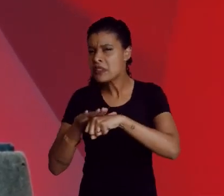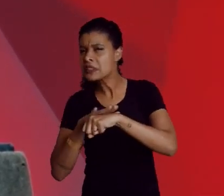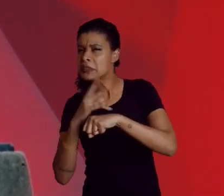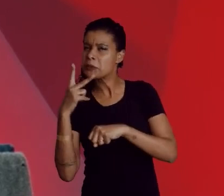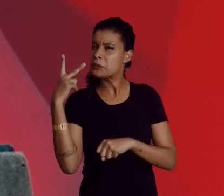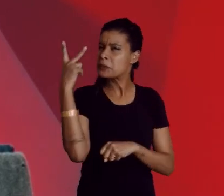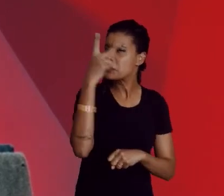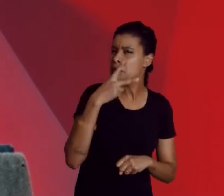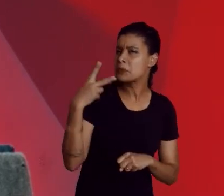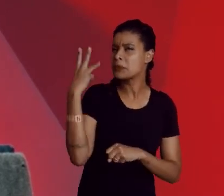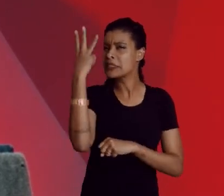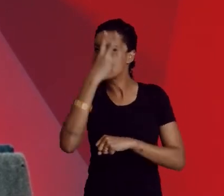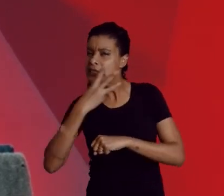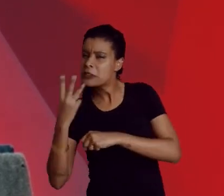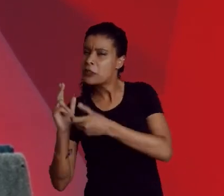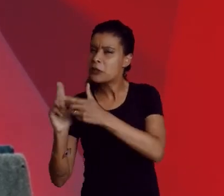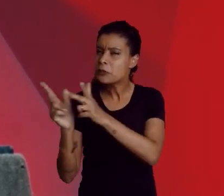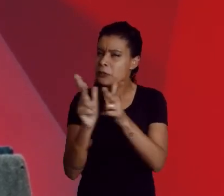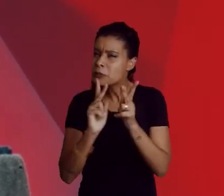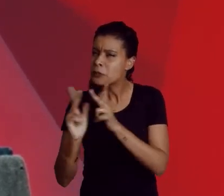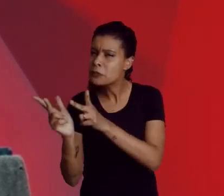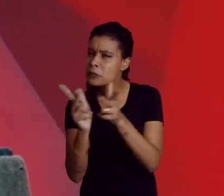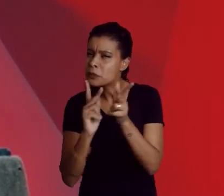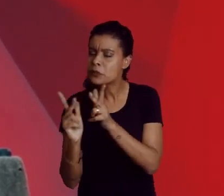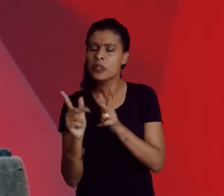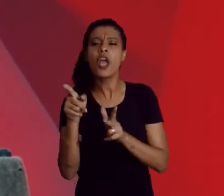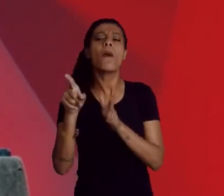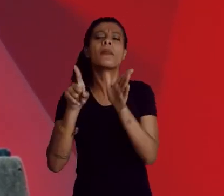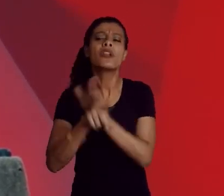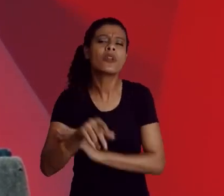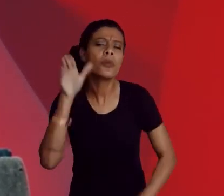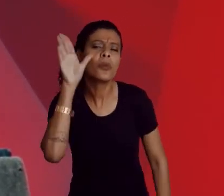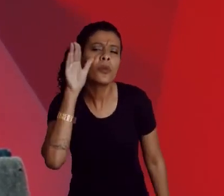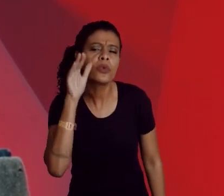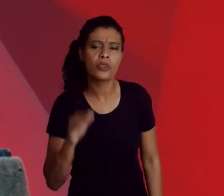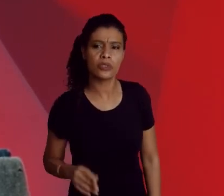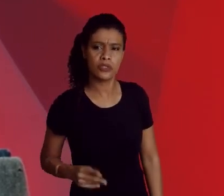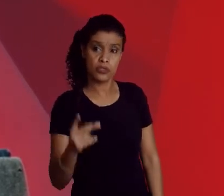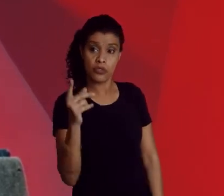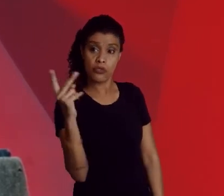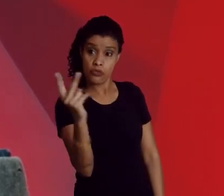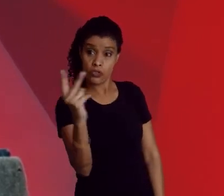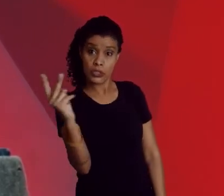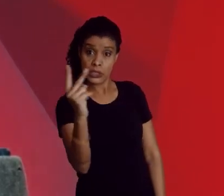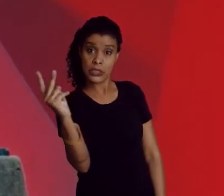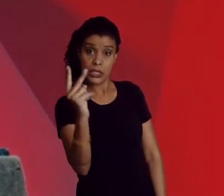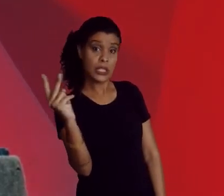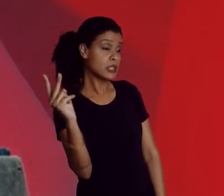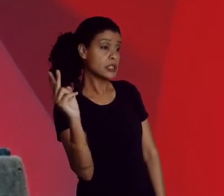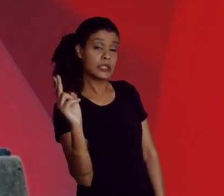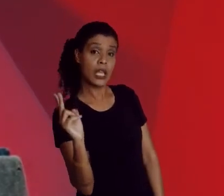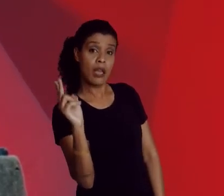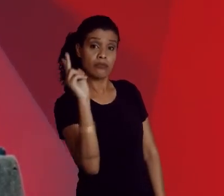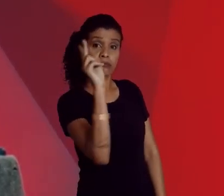hora que terminou, eu tava indo embora, eu falei: aqui, só por curiosidade, vocês estão querendo ir lá na casa da pastora Anja? Aí eles, a Lu, muito! Eu falei: